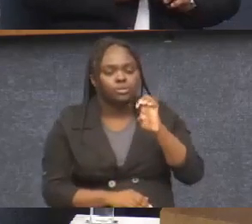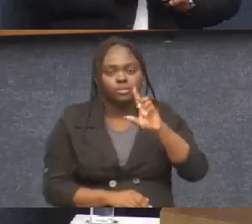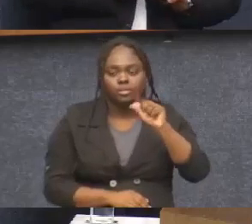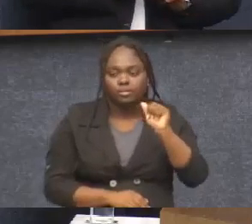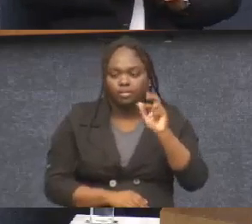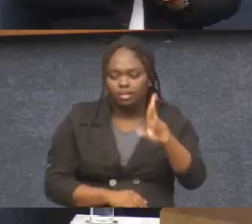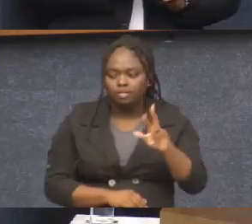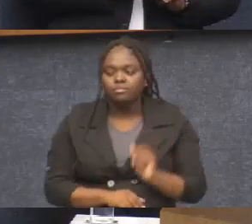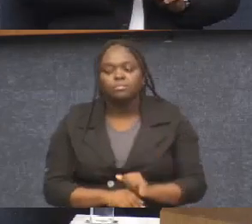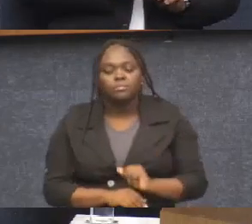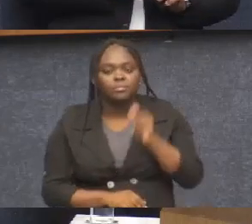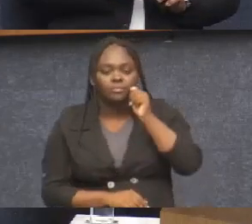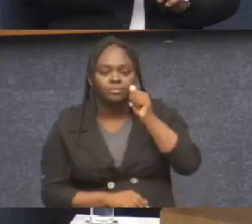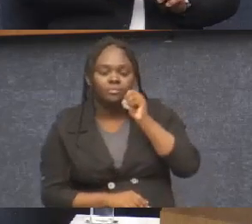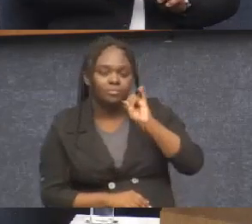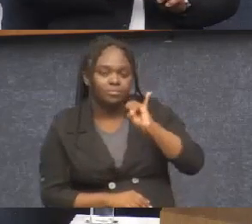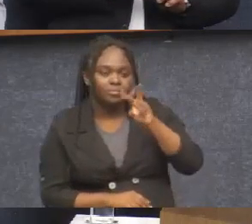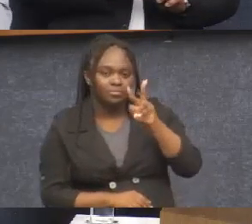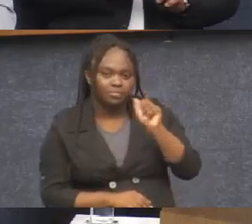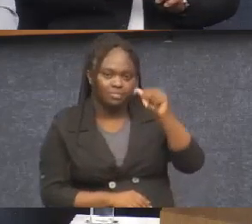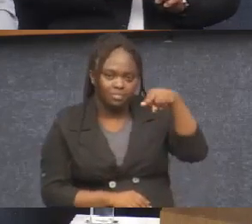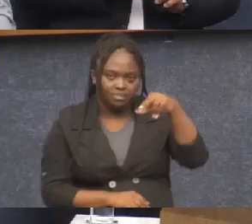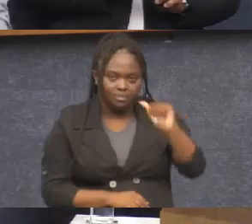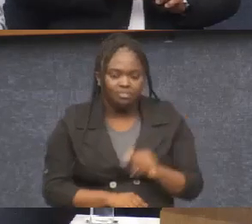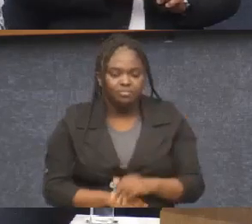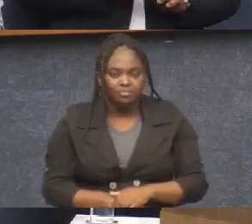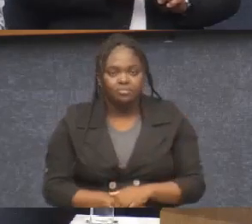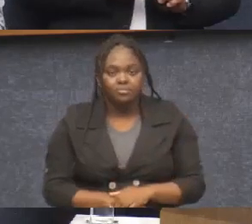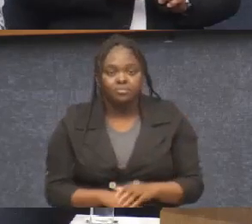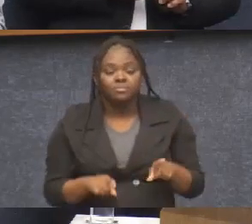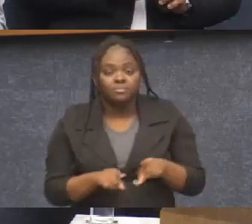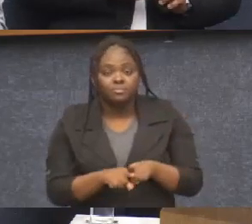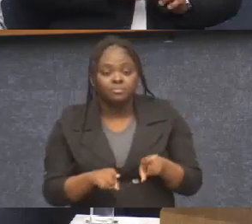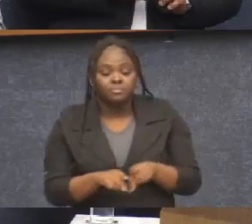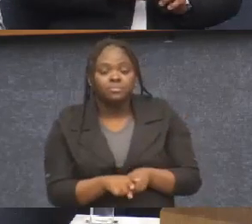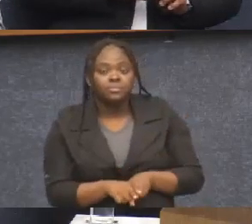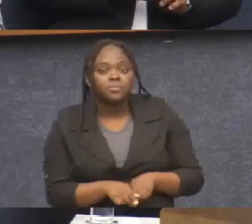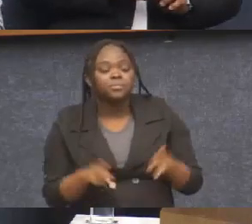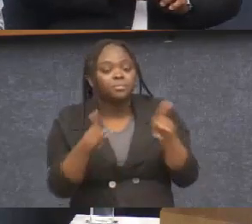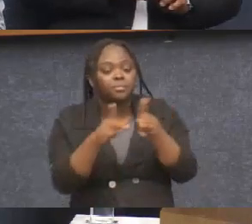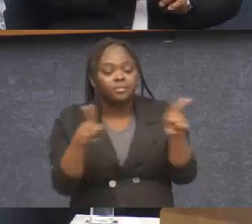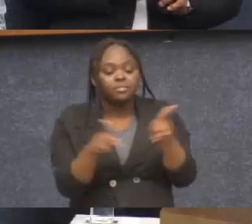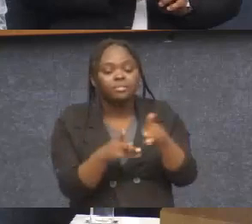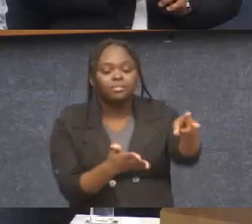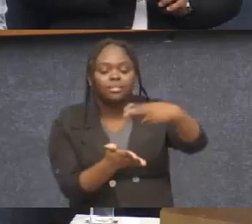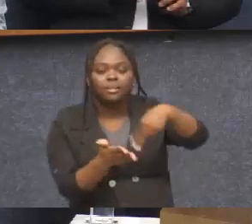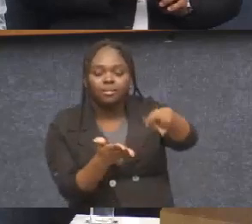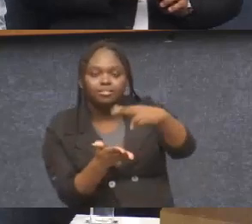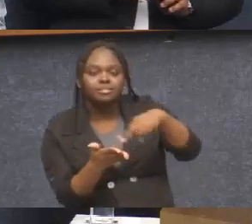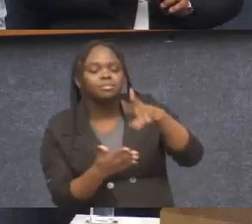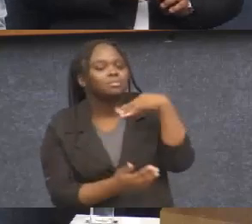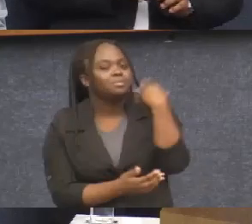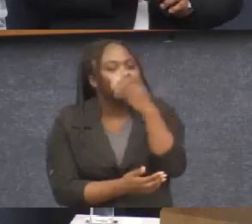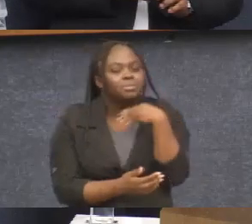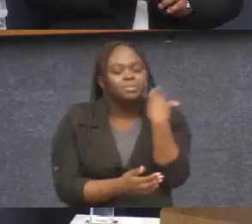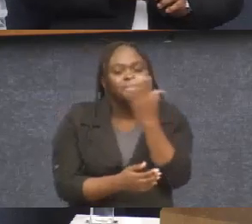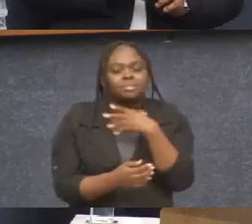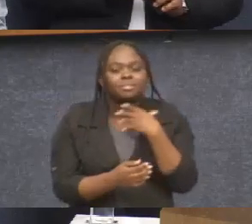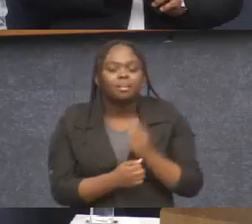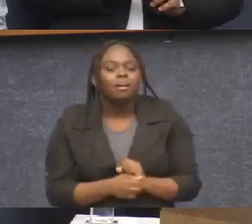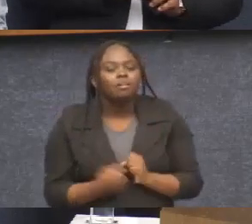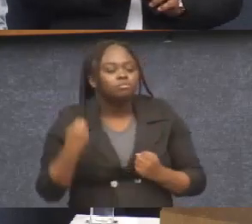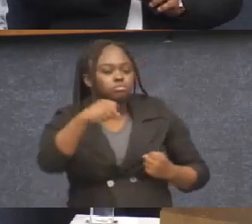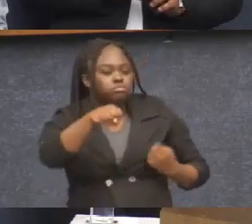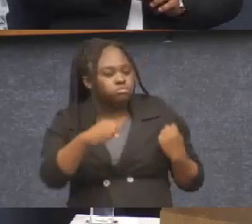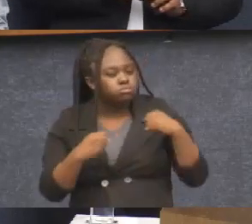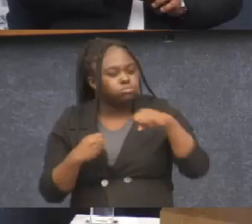aqui presente, talentosos instrutores de dança, música, artes